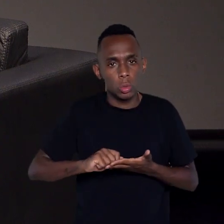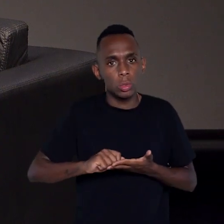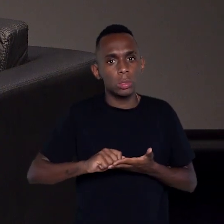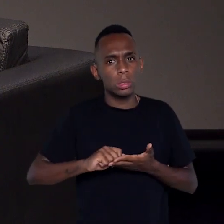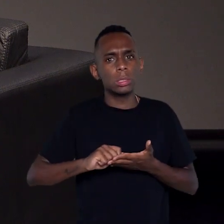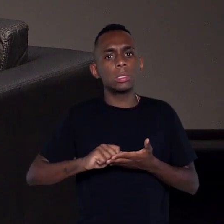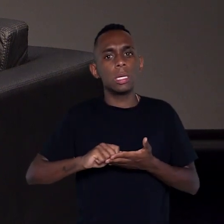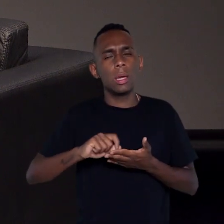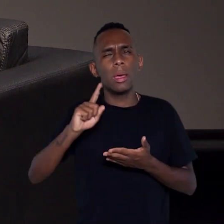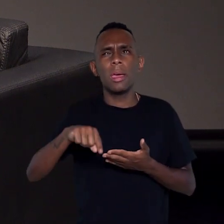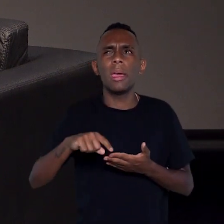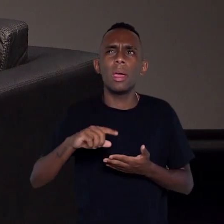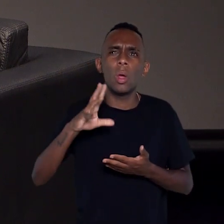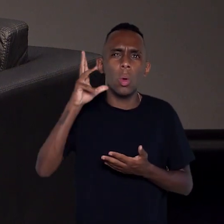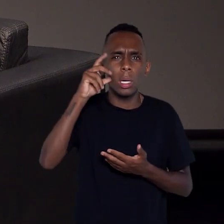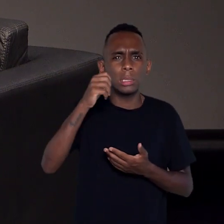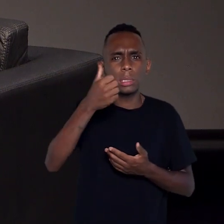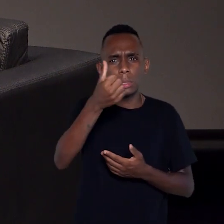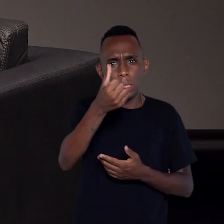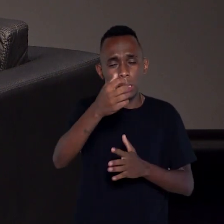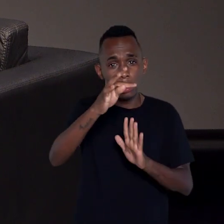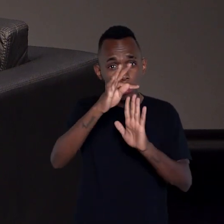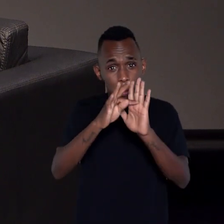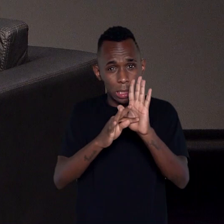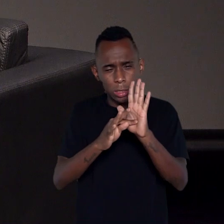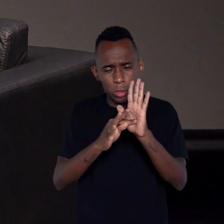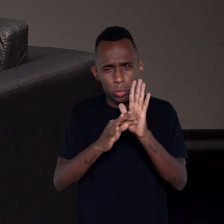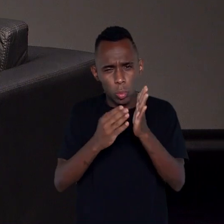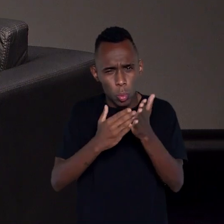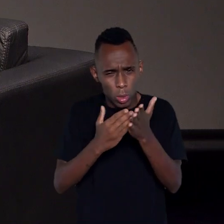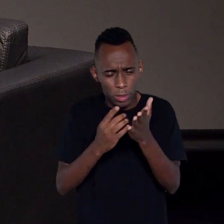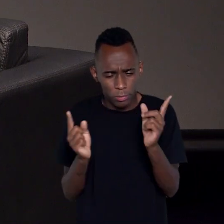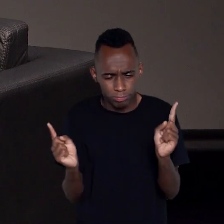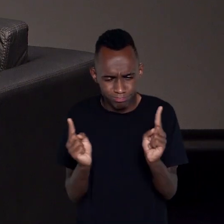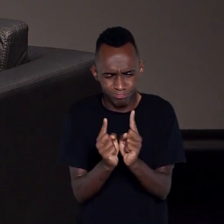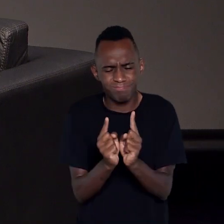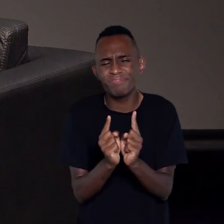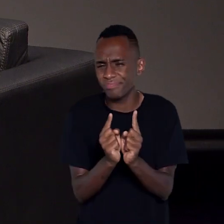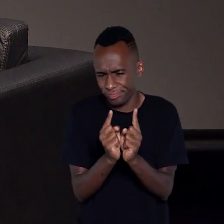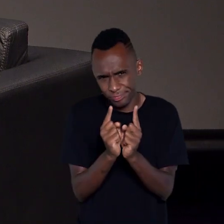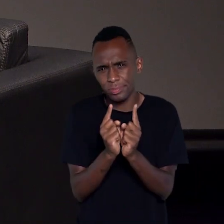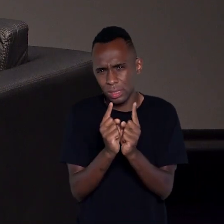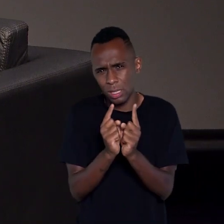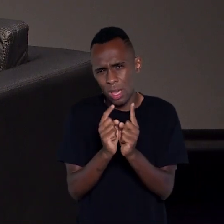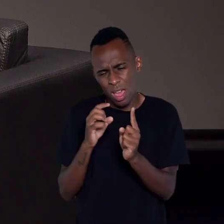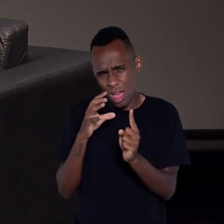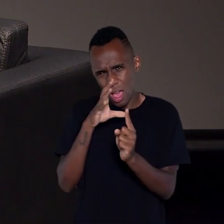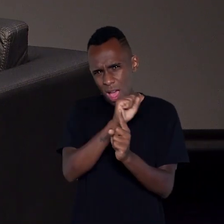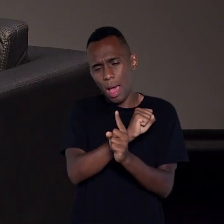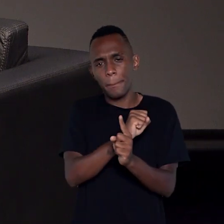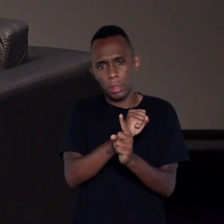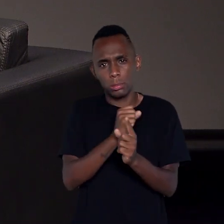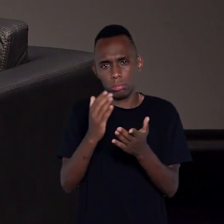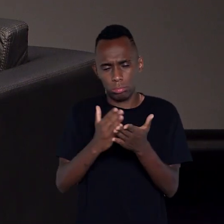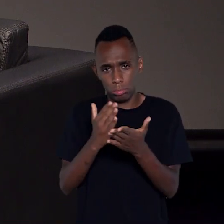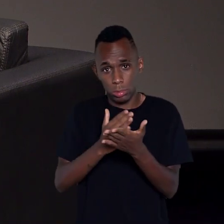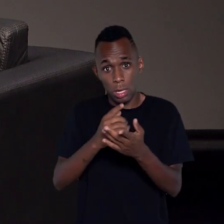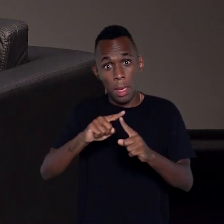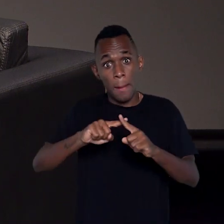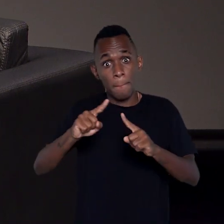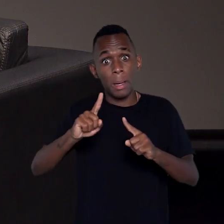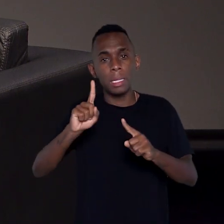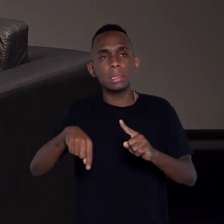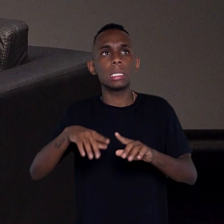este ensaio. São 6, se eu não me engano, 6 textos num livro muito curto, a gente lê num espaço de tempo muito